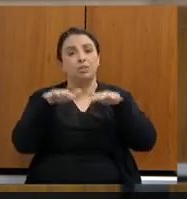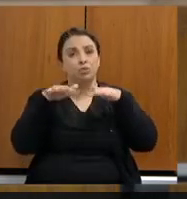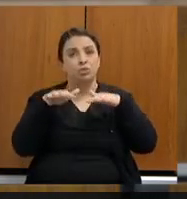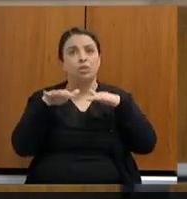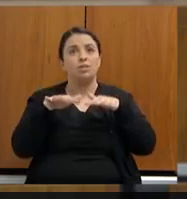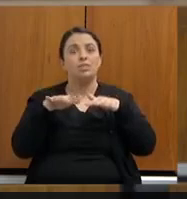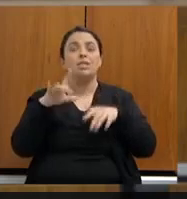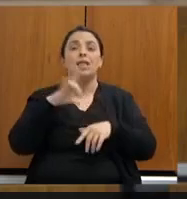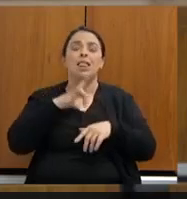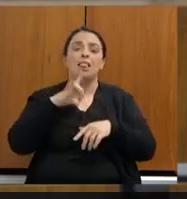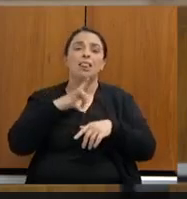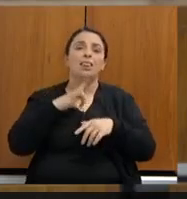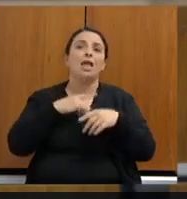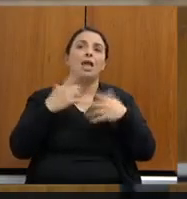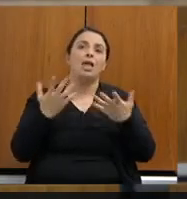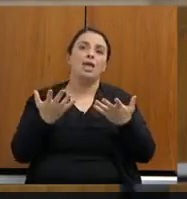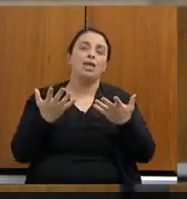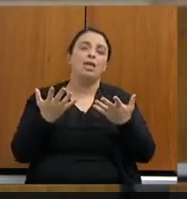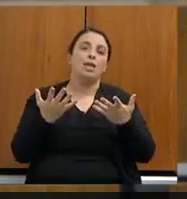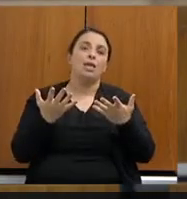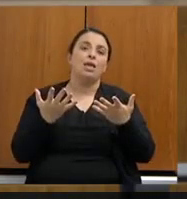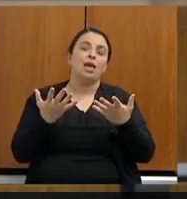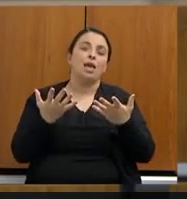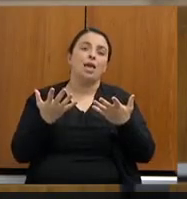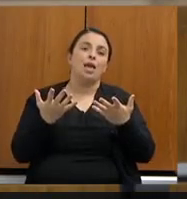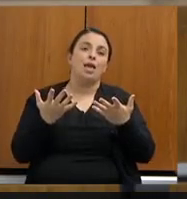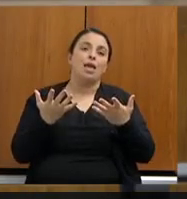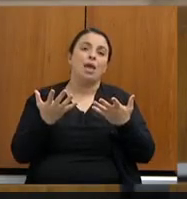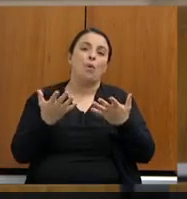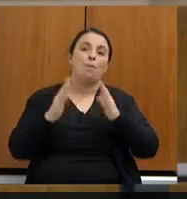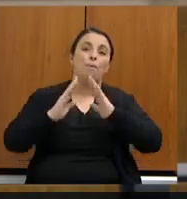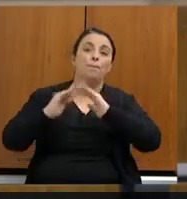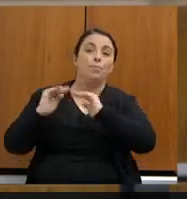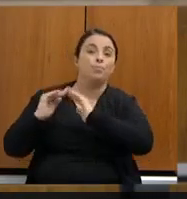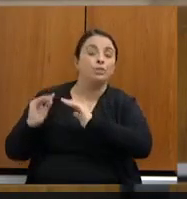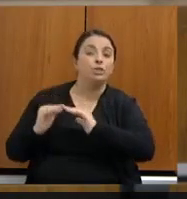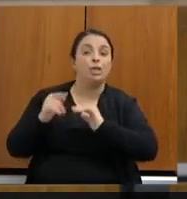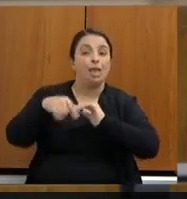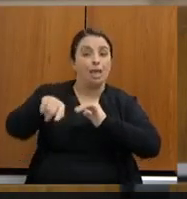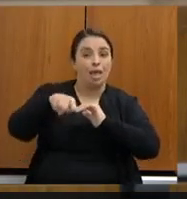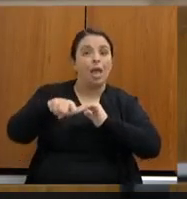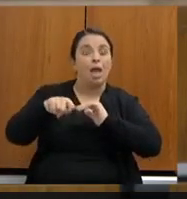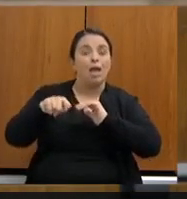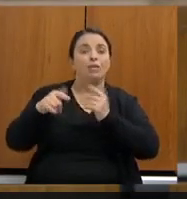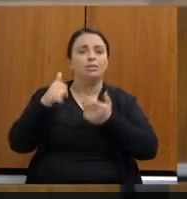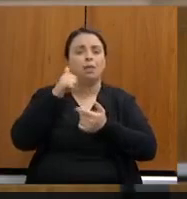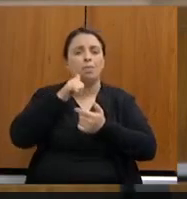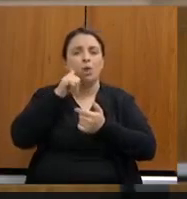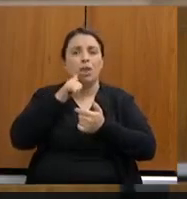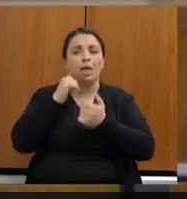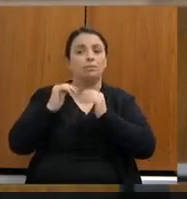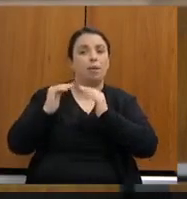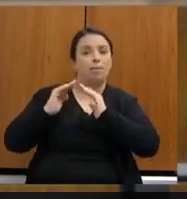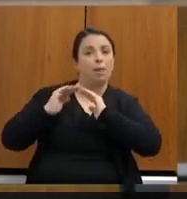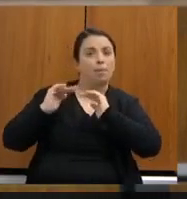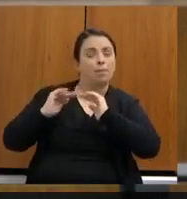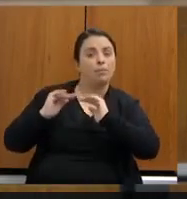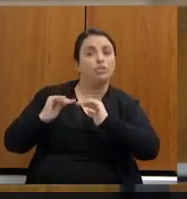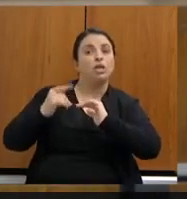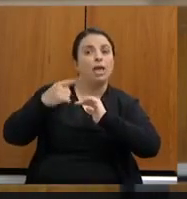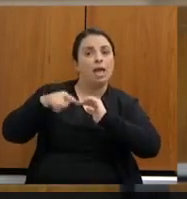tem uma de Mano apresentação EA preocupação dos mulheres especialmente as diversas mulheres que estão